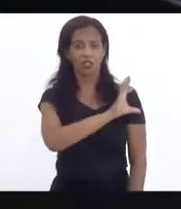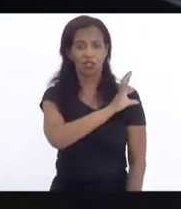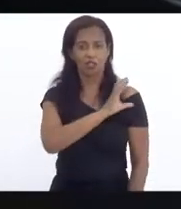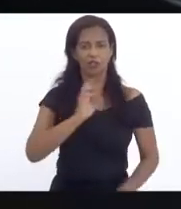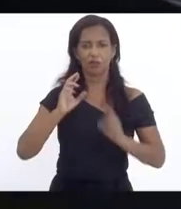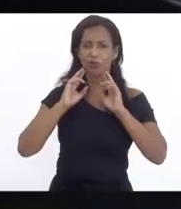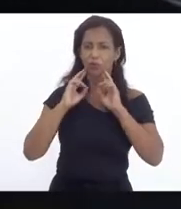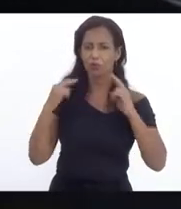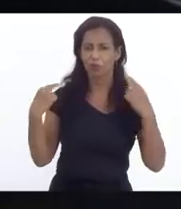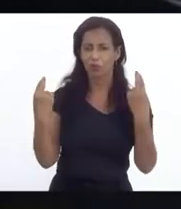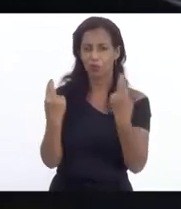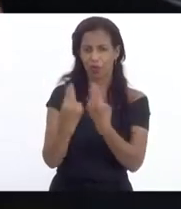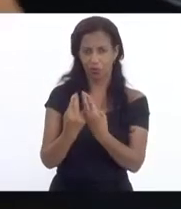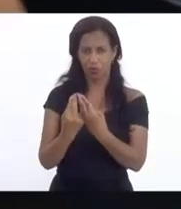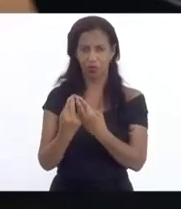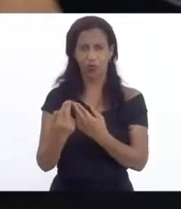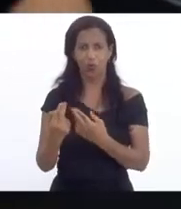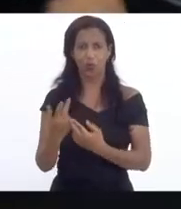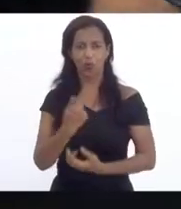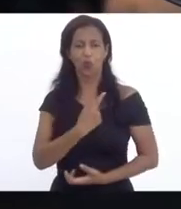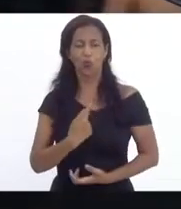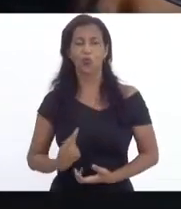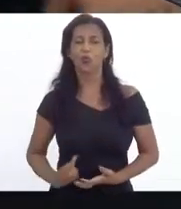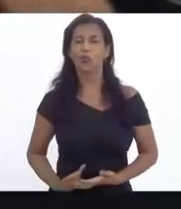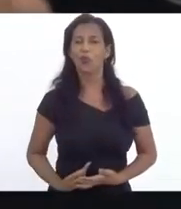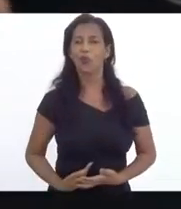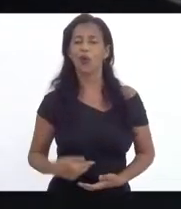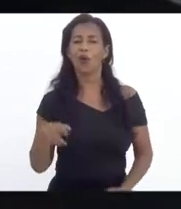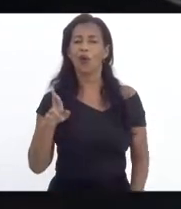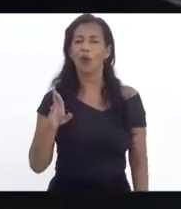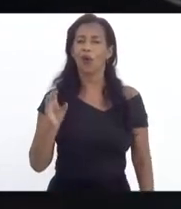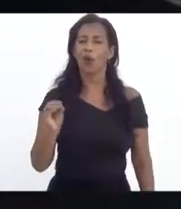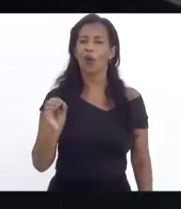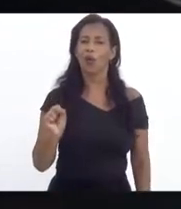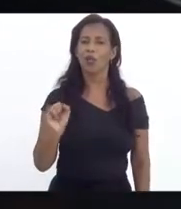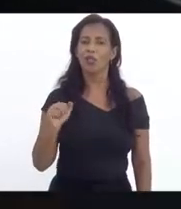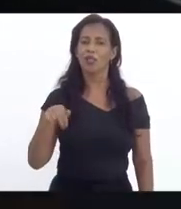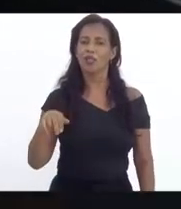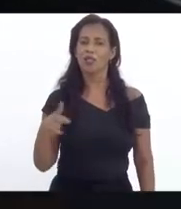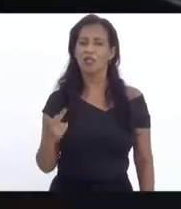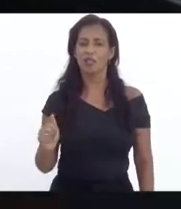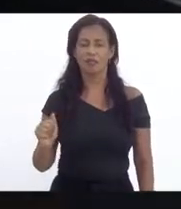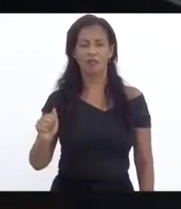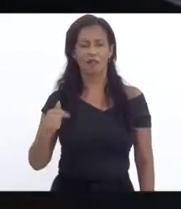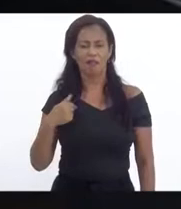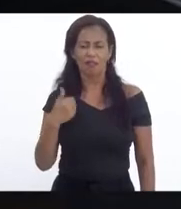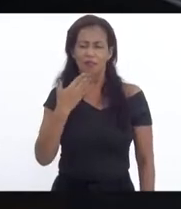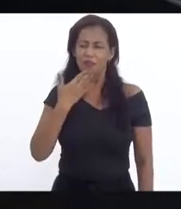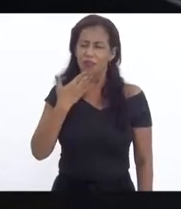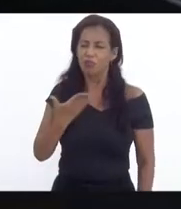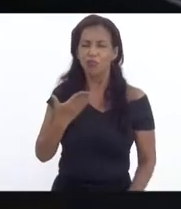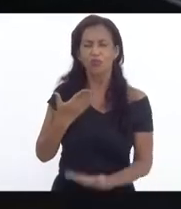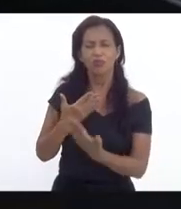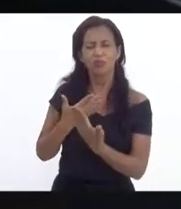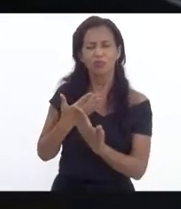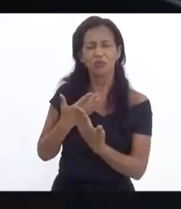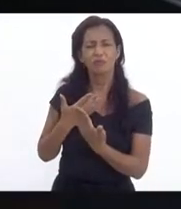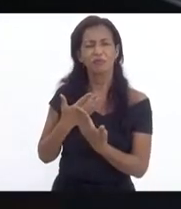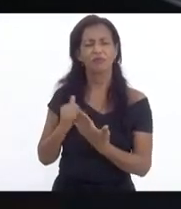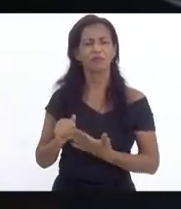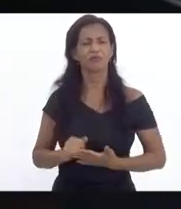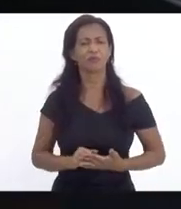reunião com a governadora Rosinha Garotinho, e que eu fiz um pedido a ela,